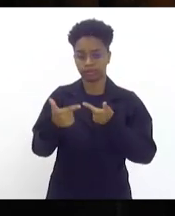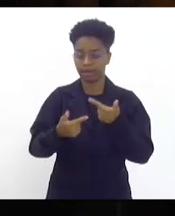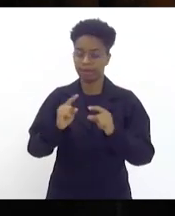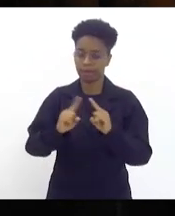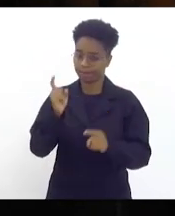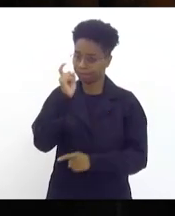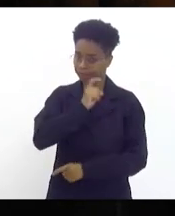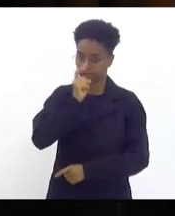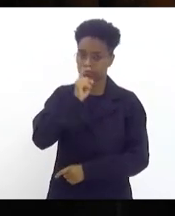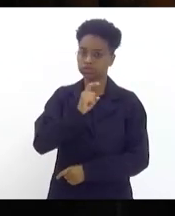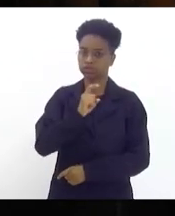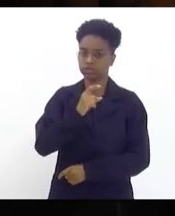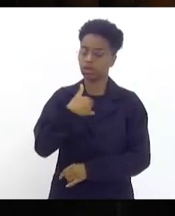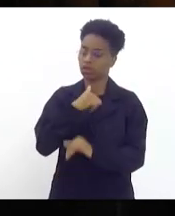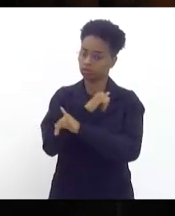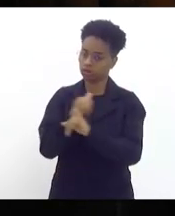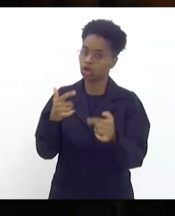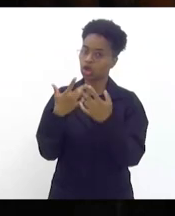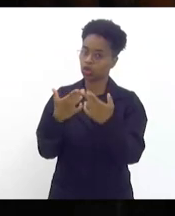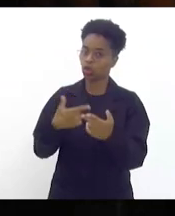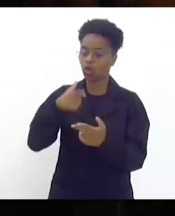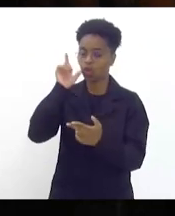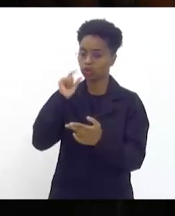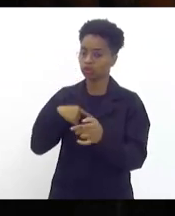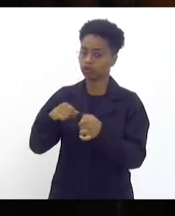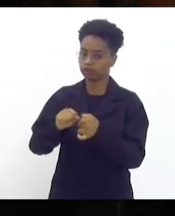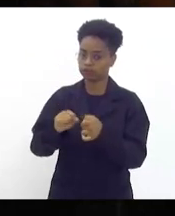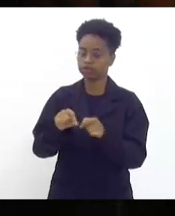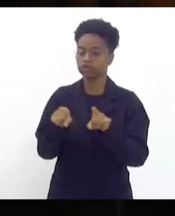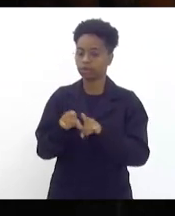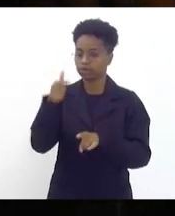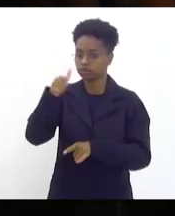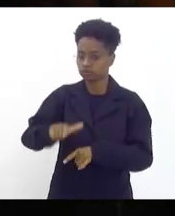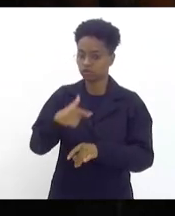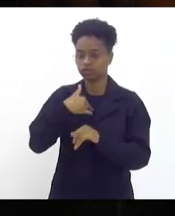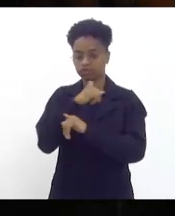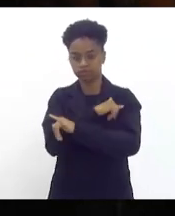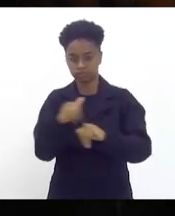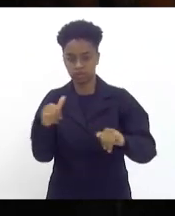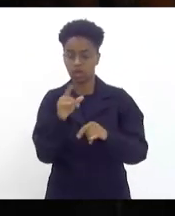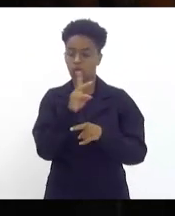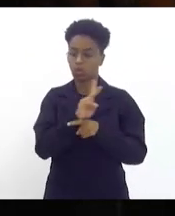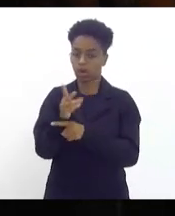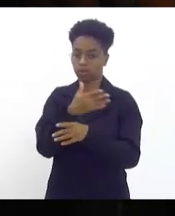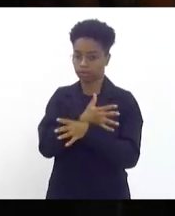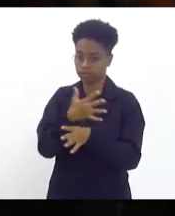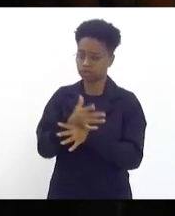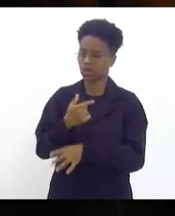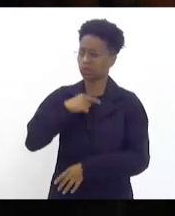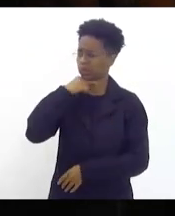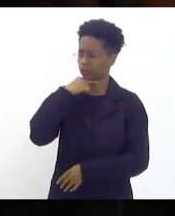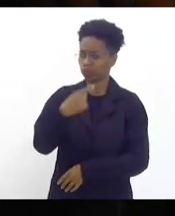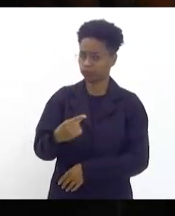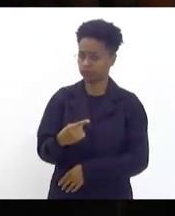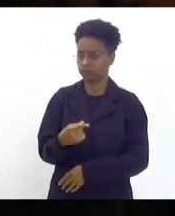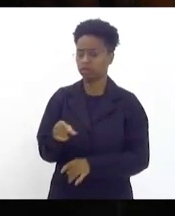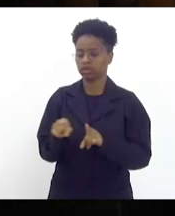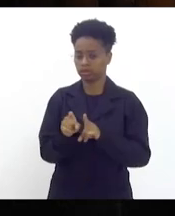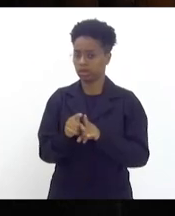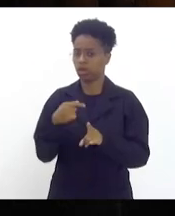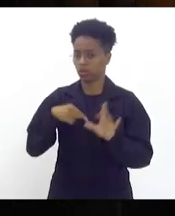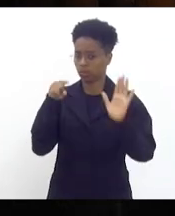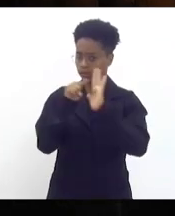e refuta como fiz ontem refuto também nessa Tribuna o guarda municipal eu duvido e fiz esse questionamento